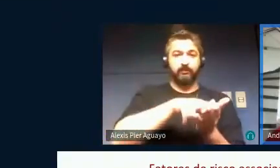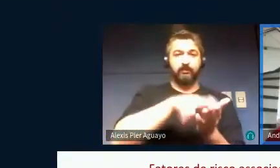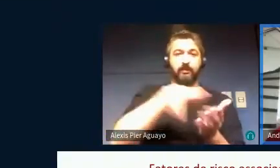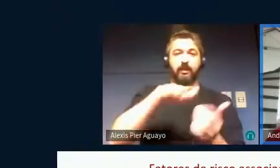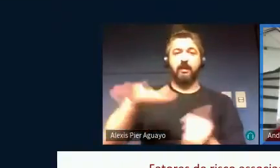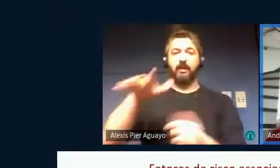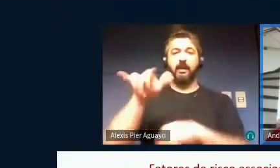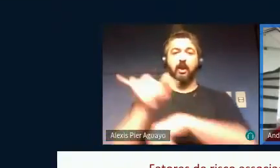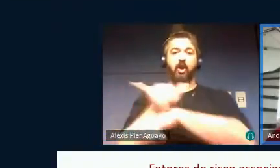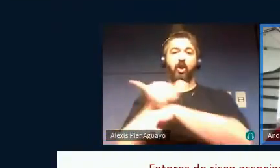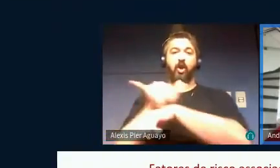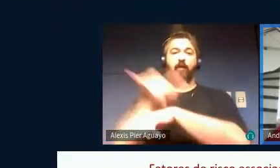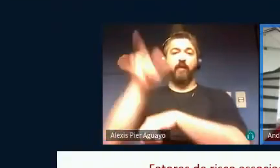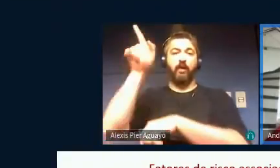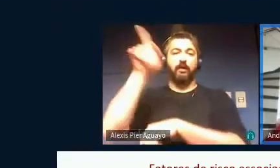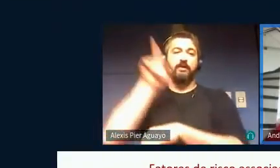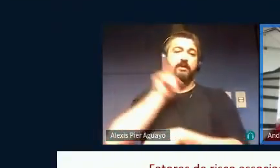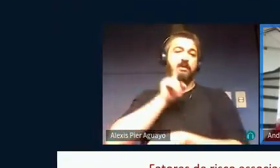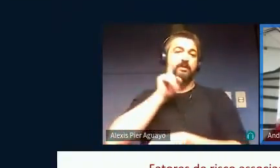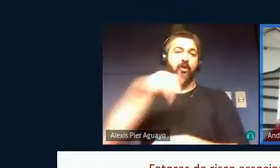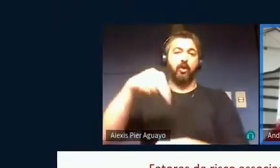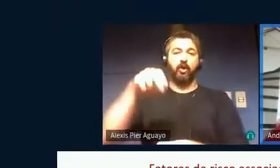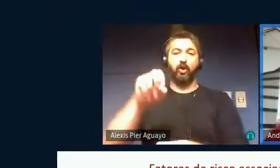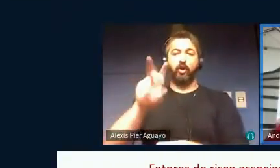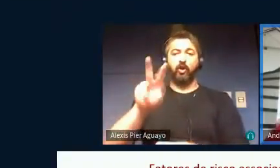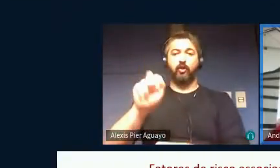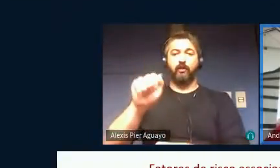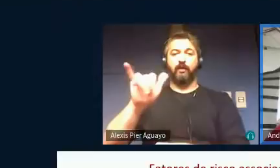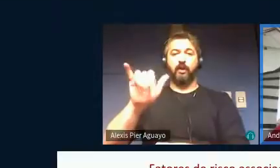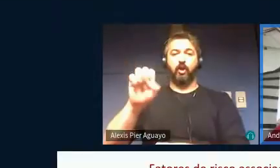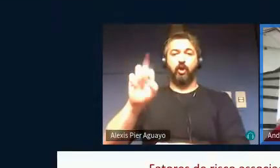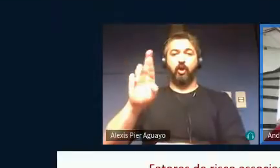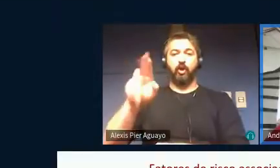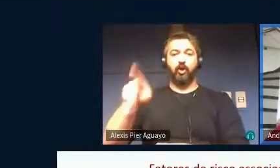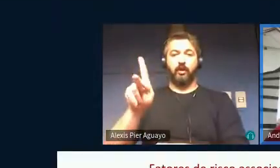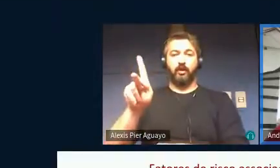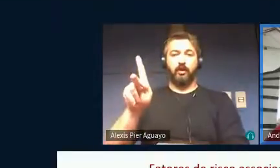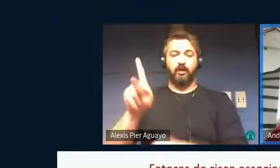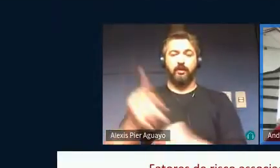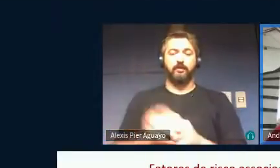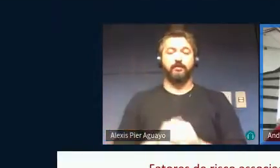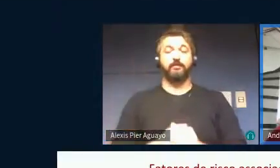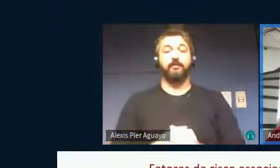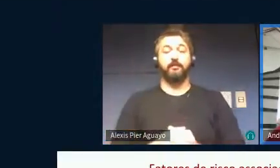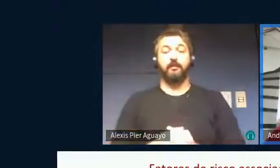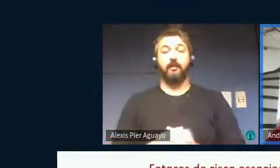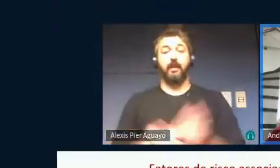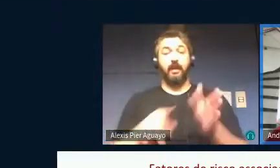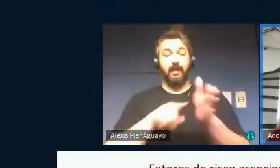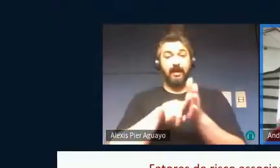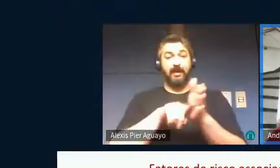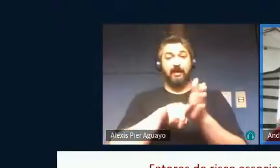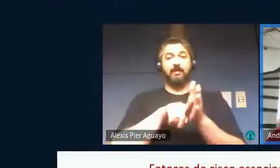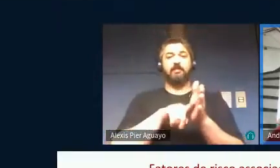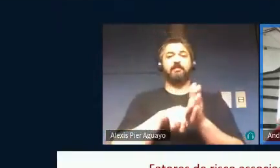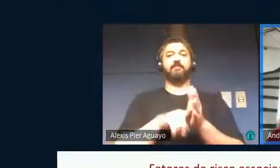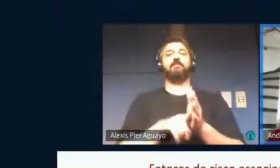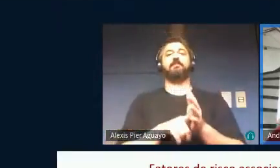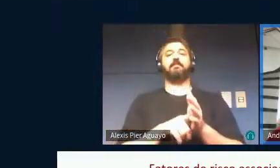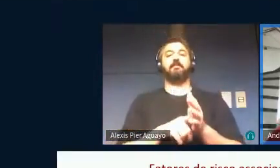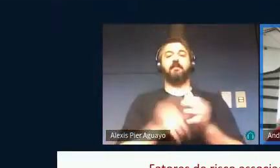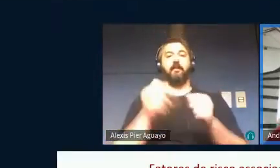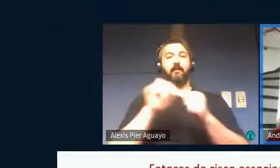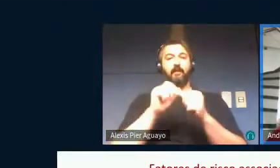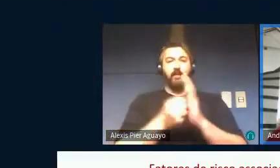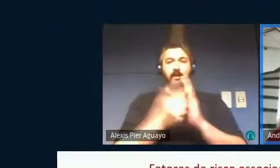York, nos Estados Unidos. Esse estudo compreendeu um número relativamente grande